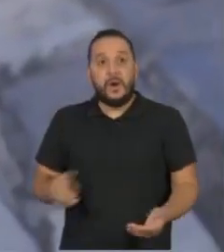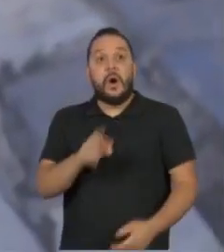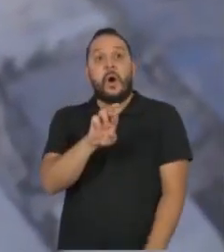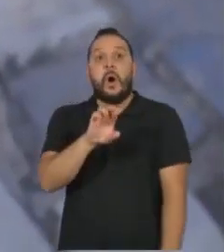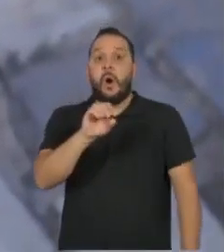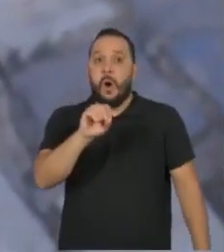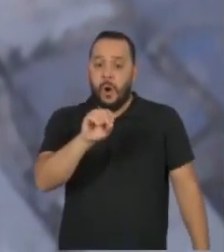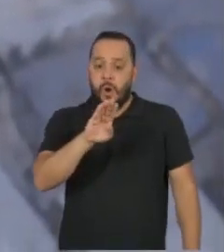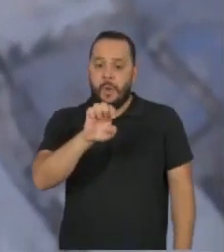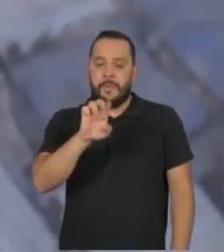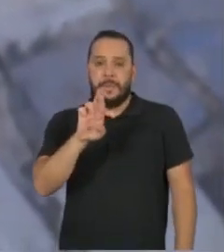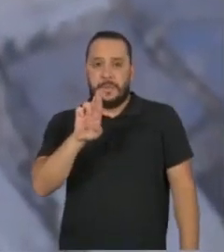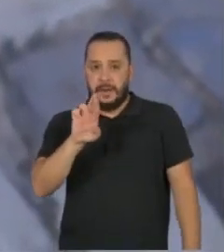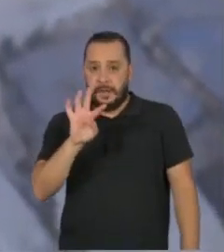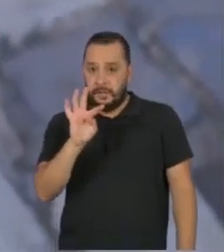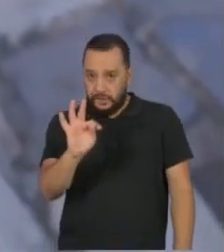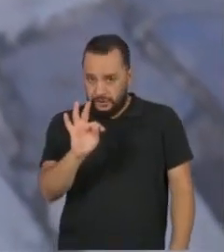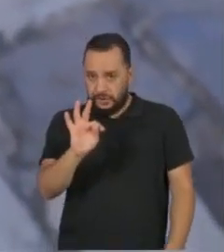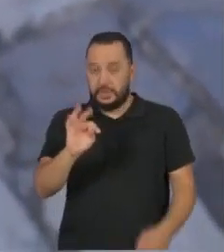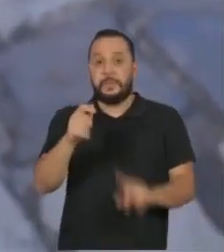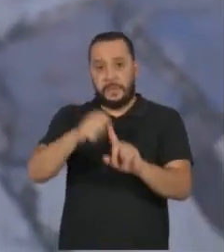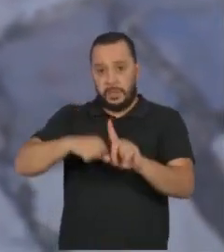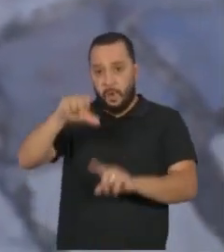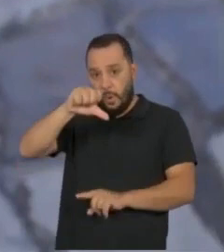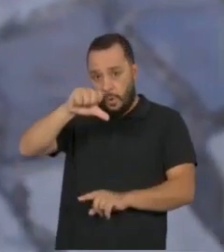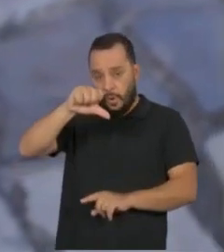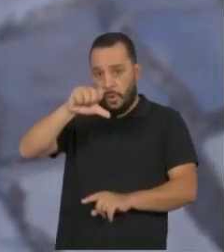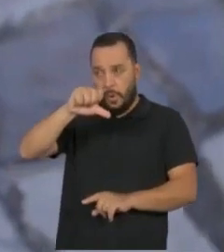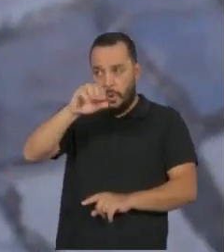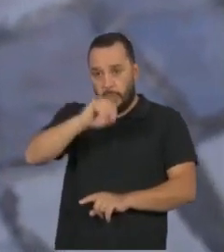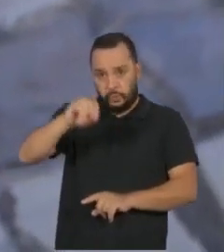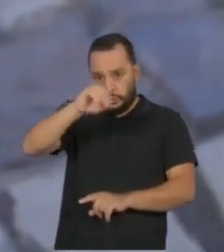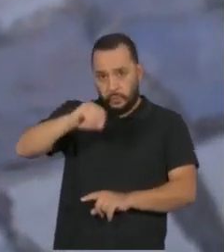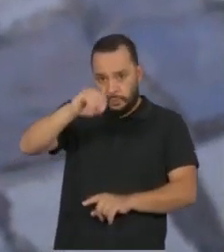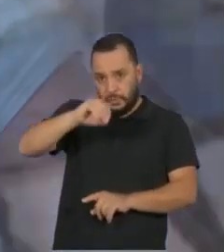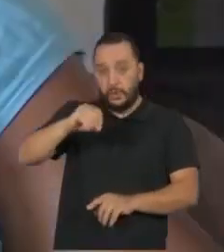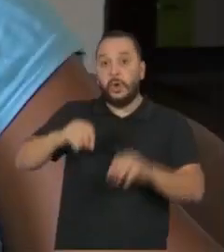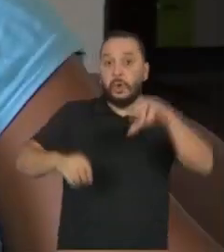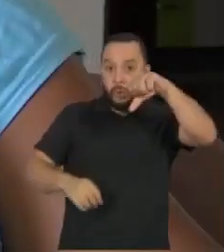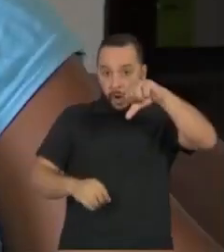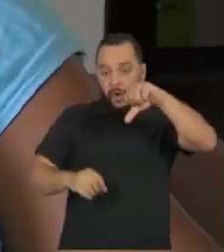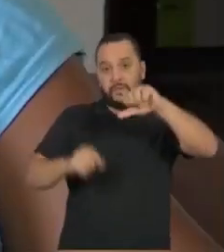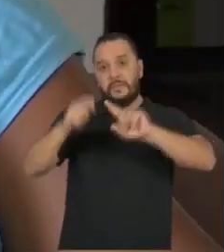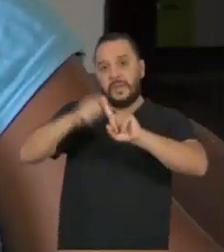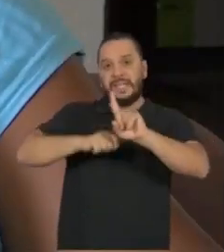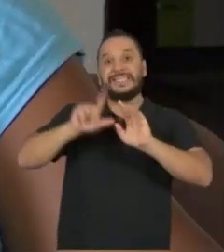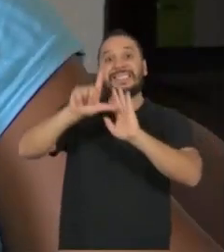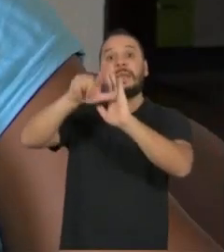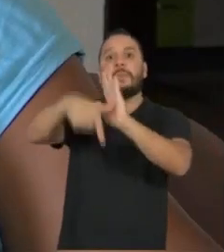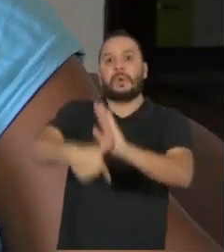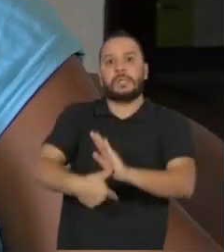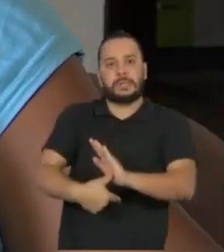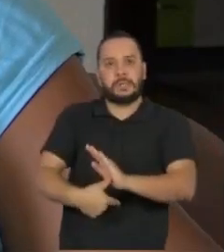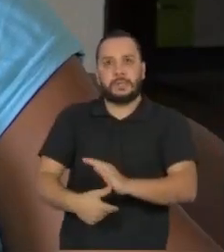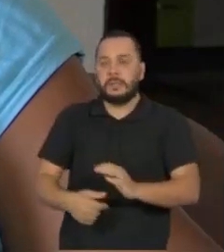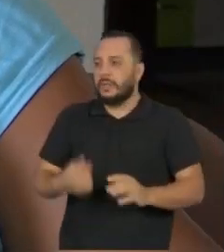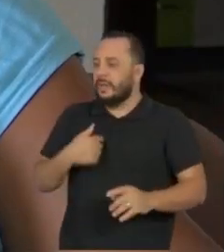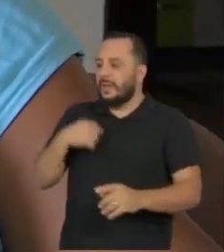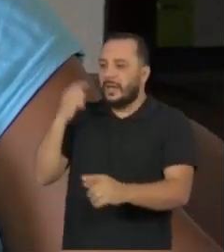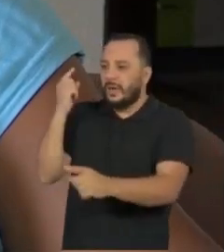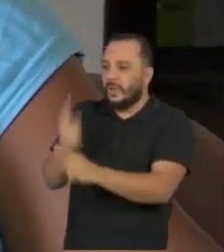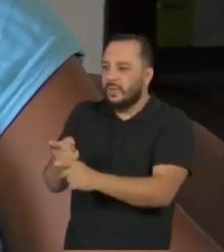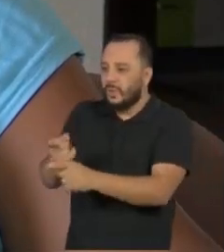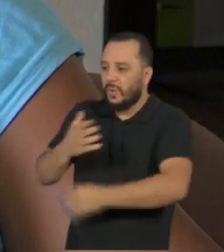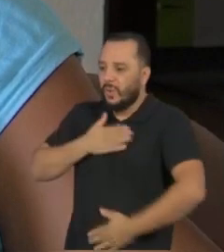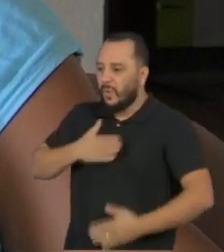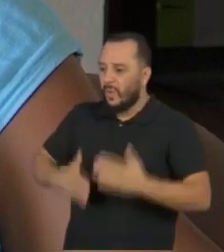outubro, 9 meses depois do seu desaparecimento. No dia que encontrou ele, eu não sei te dizer se